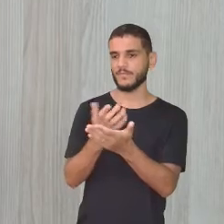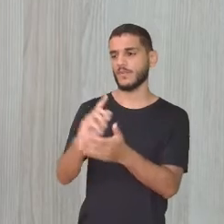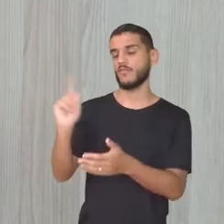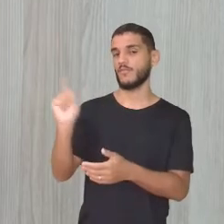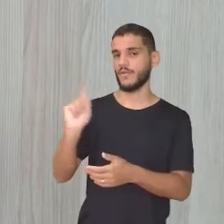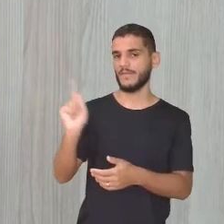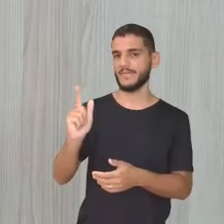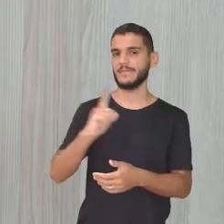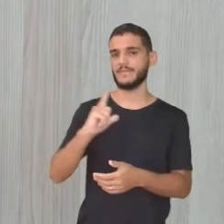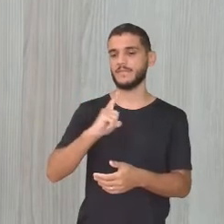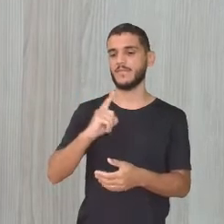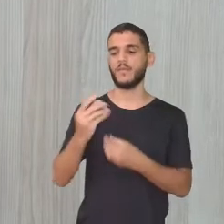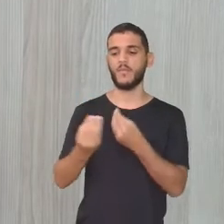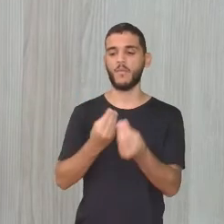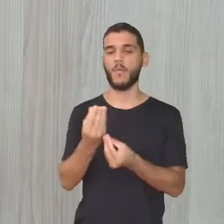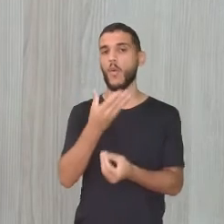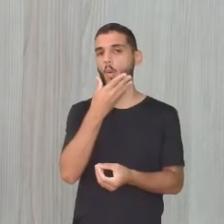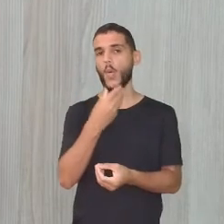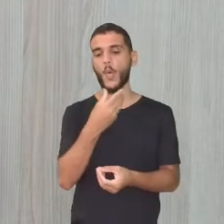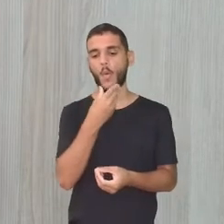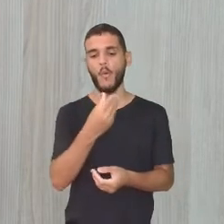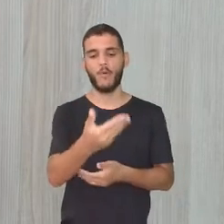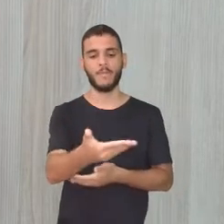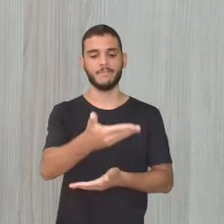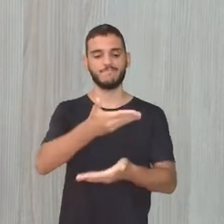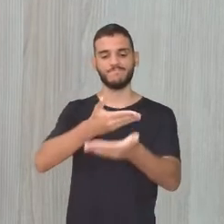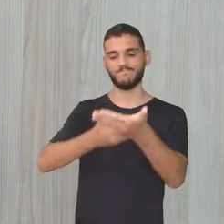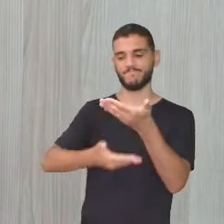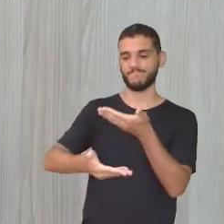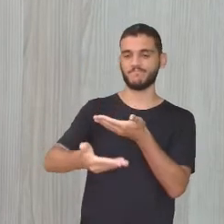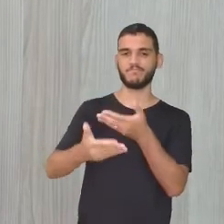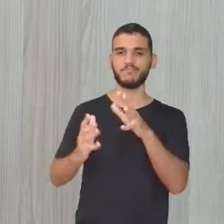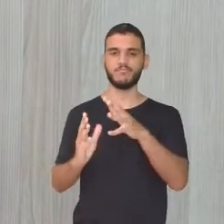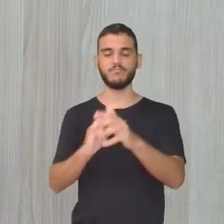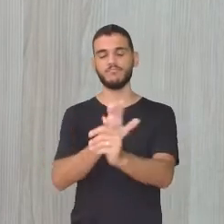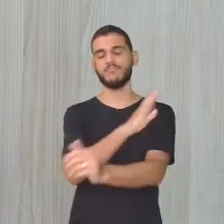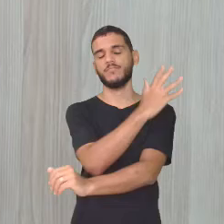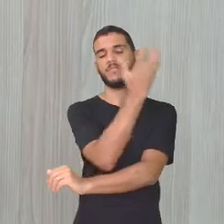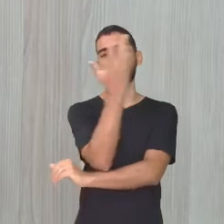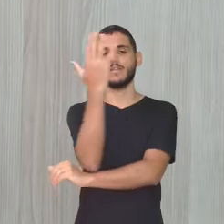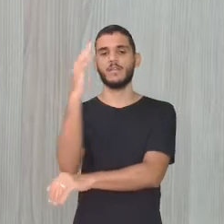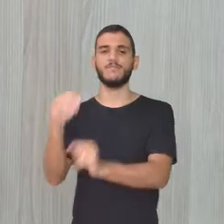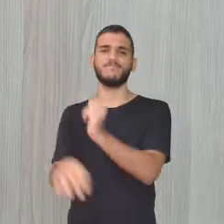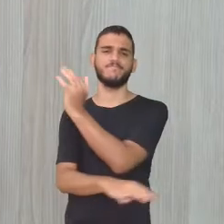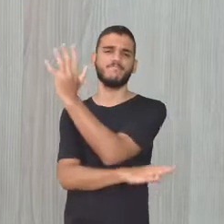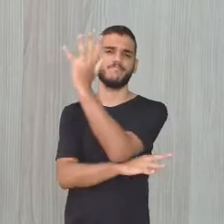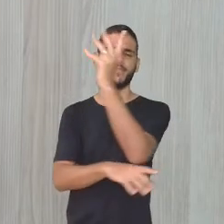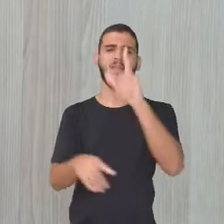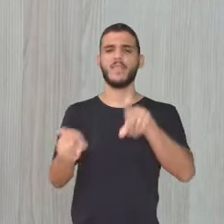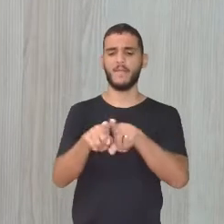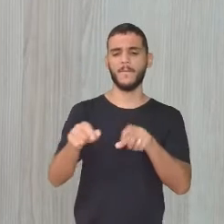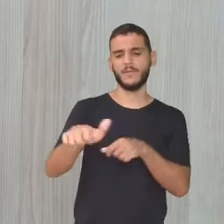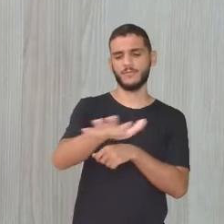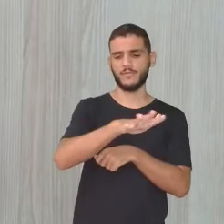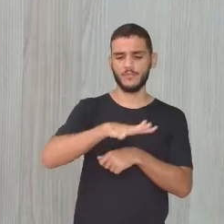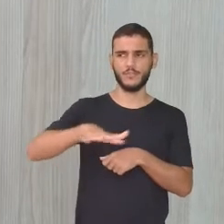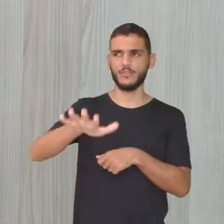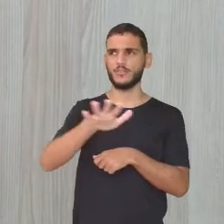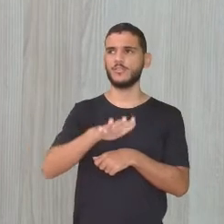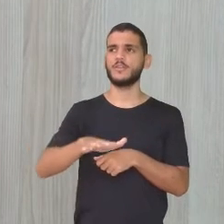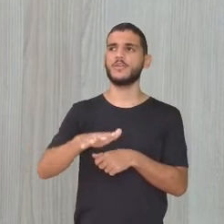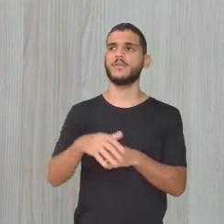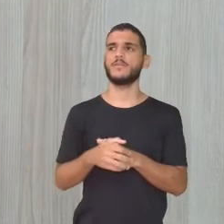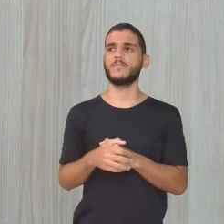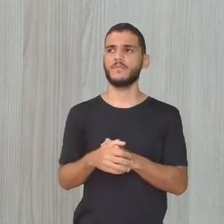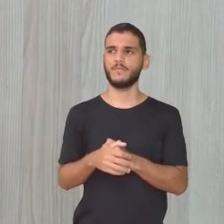né, do homem com a natureza, o espaço, né, a gente fala tanto do espaço geográfico, né, é justamente essas interrelações. Mas